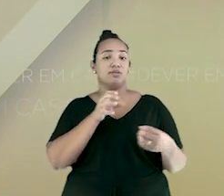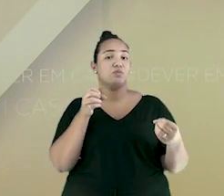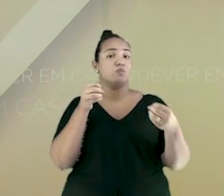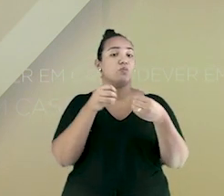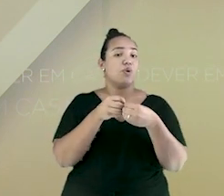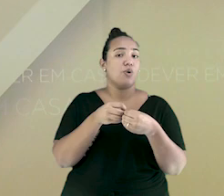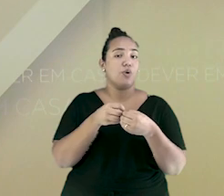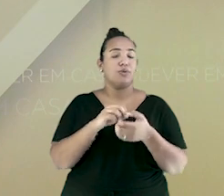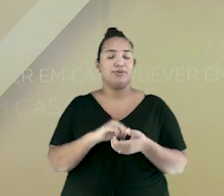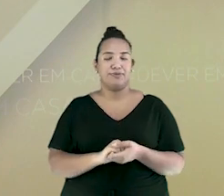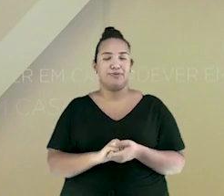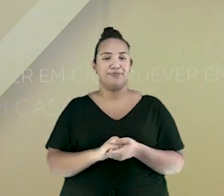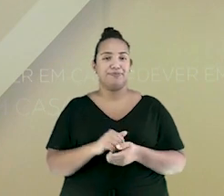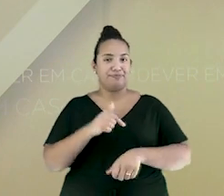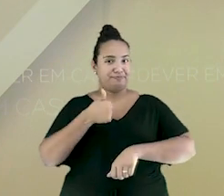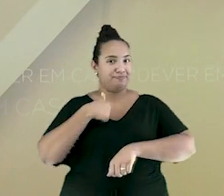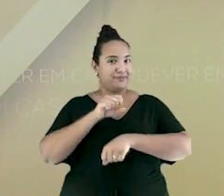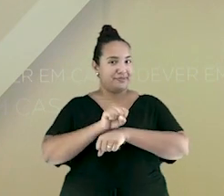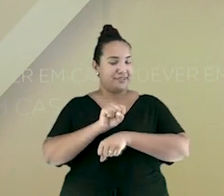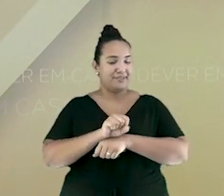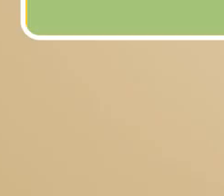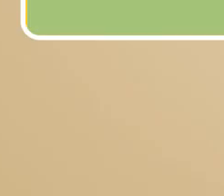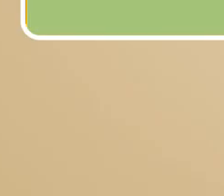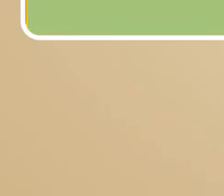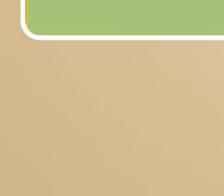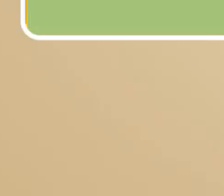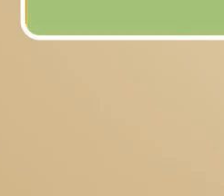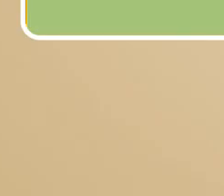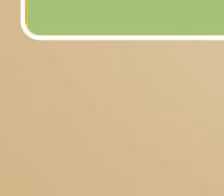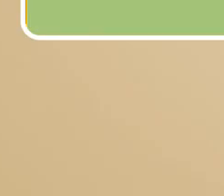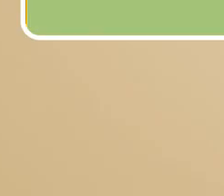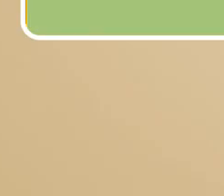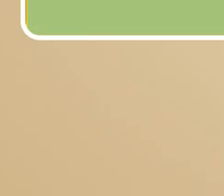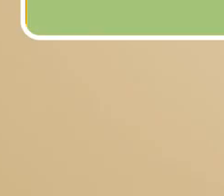faz fronteira? Conta aí que eu te espero.